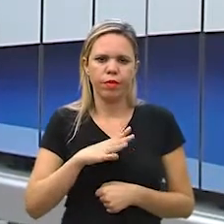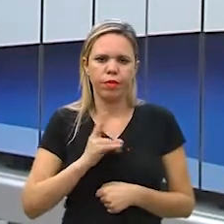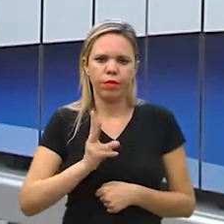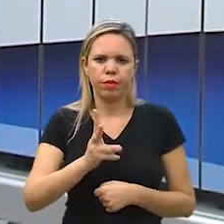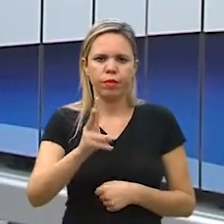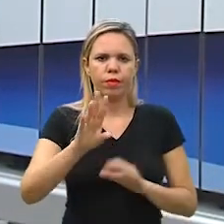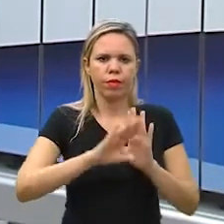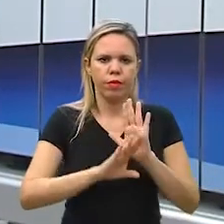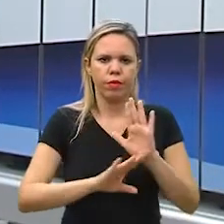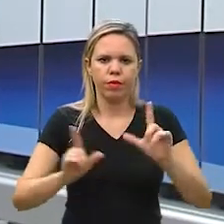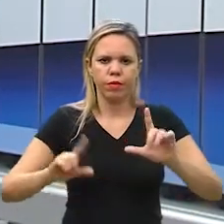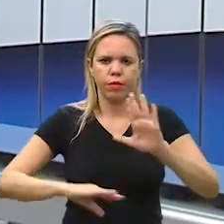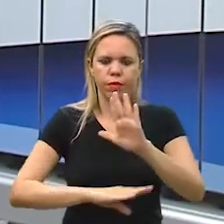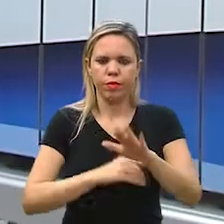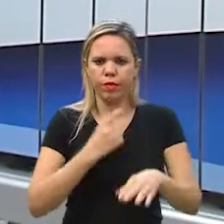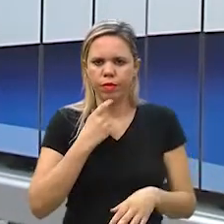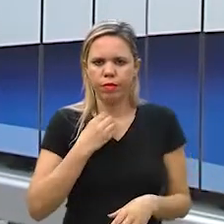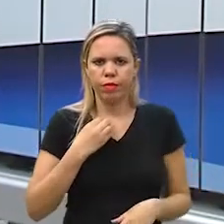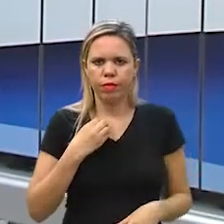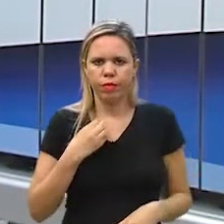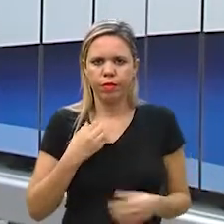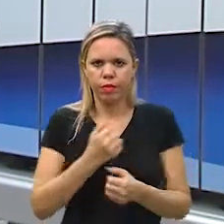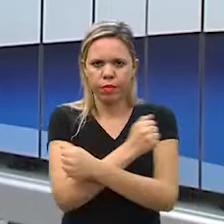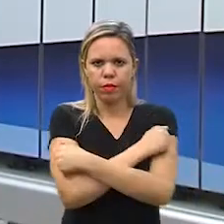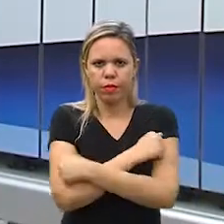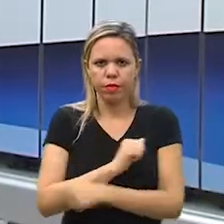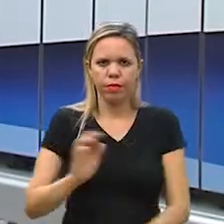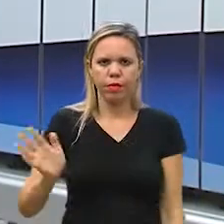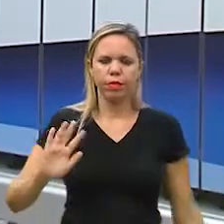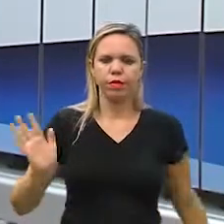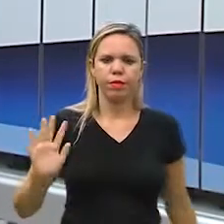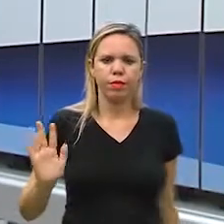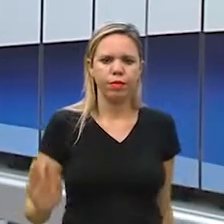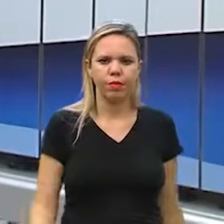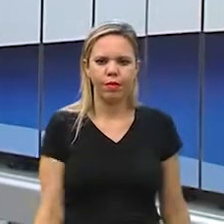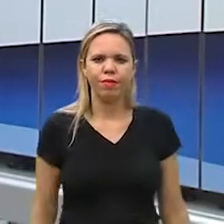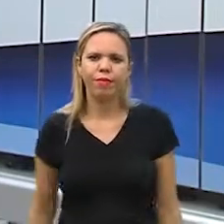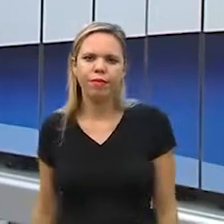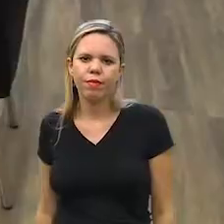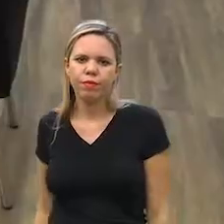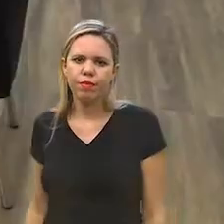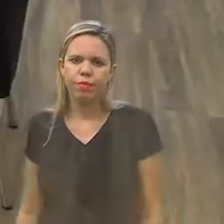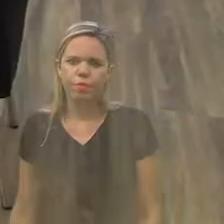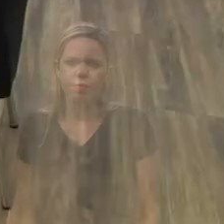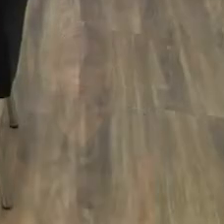Continue aqui na TV Câmara Campinas. Um grande abraço e até a próxima. Tchau, tchau.